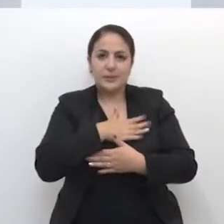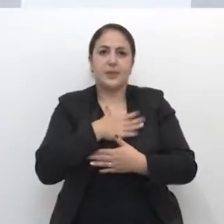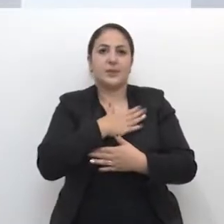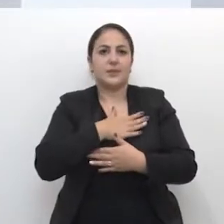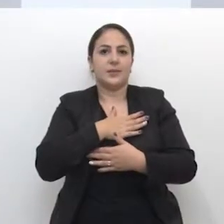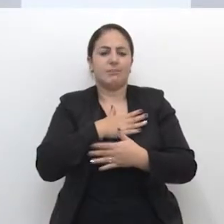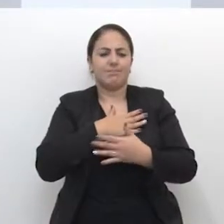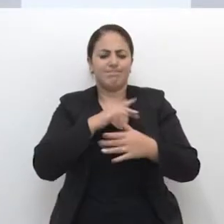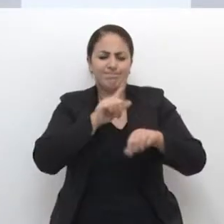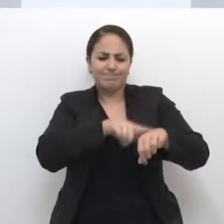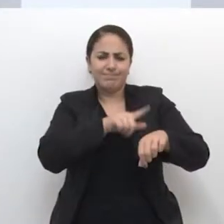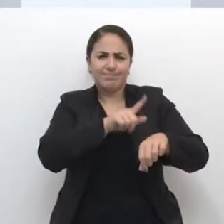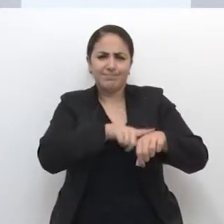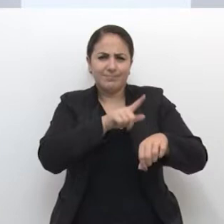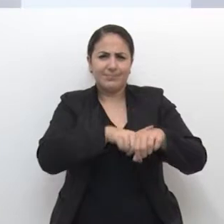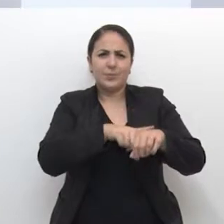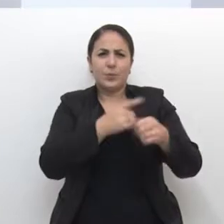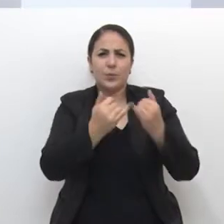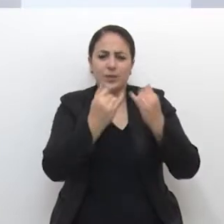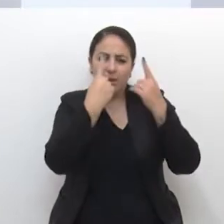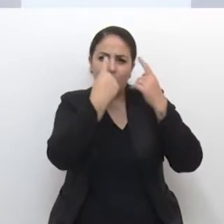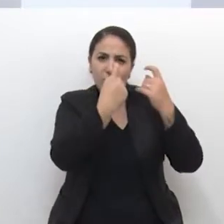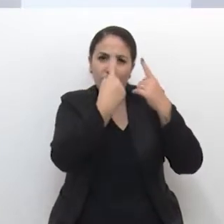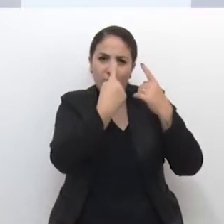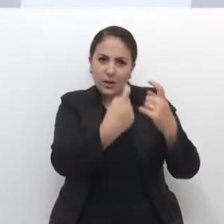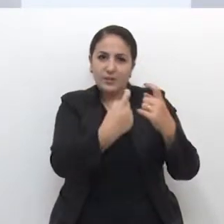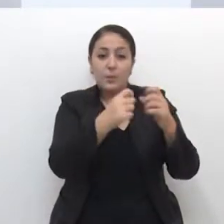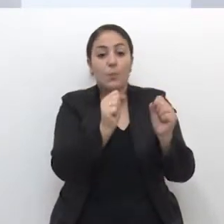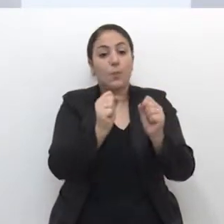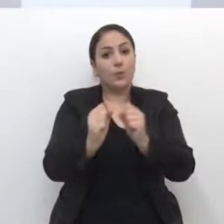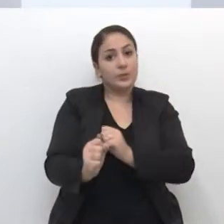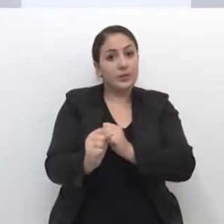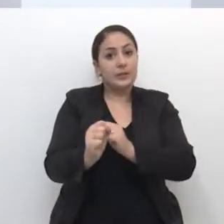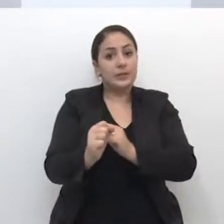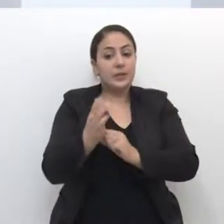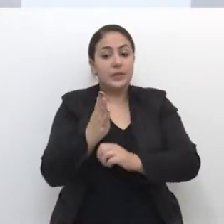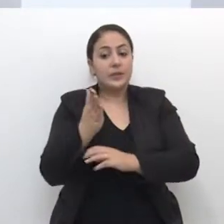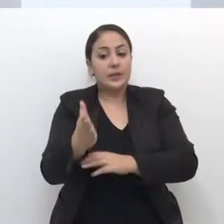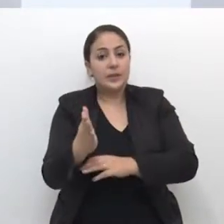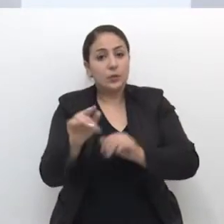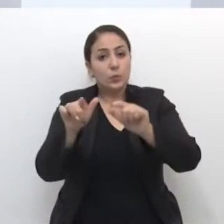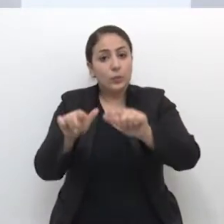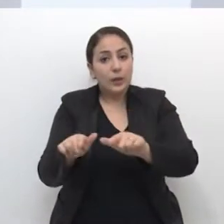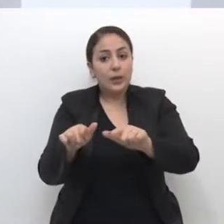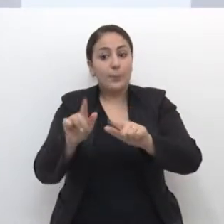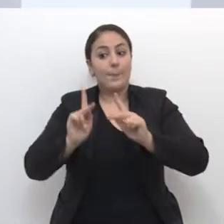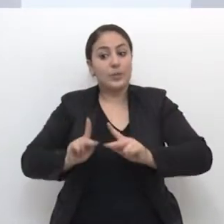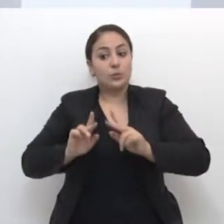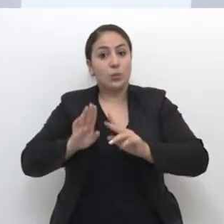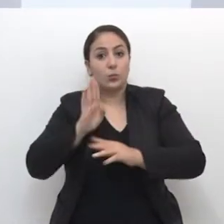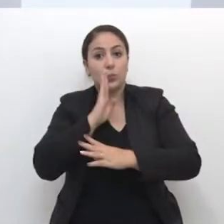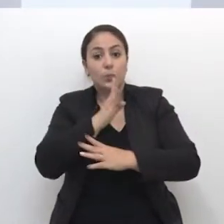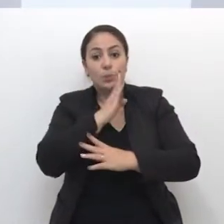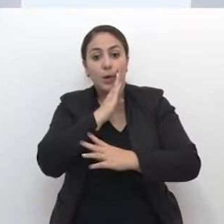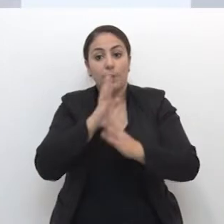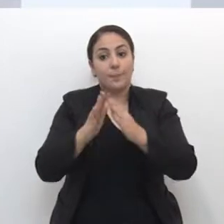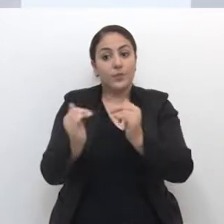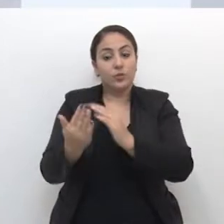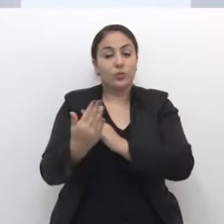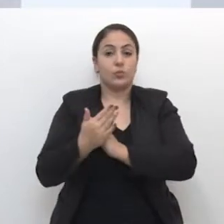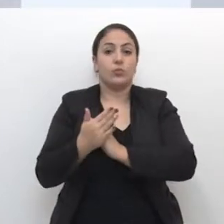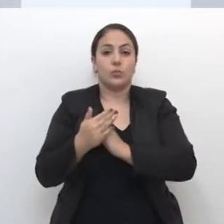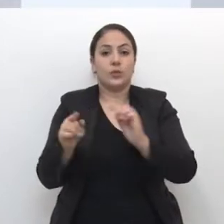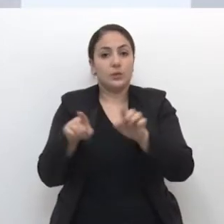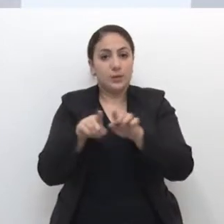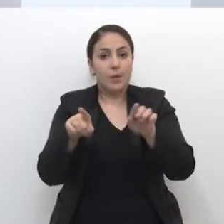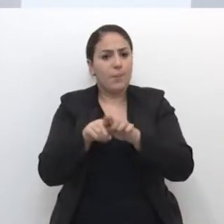mulher que se sente numa situação de violência, a possibilidade de se recorrer a alguém do bar, de